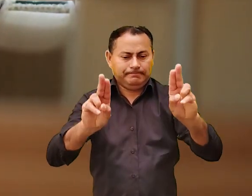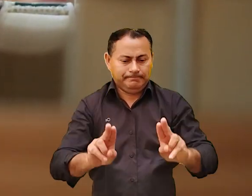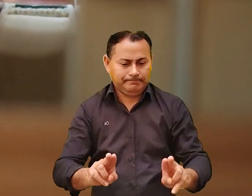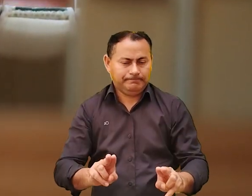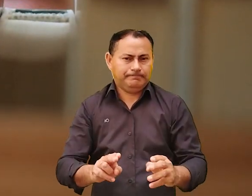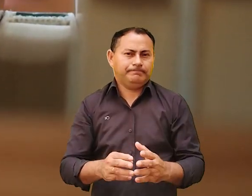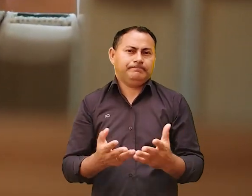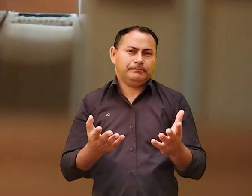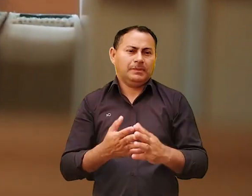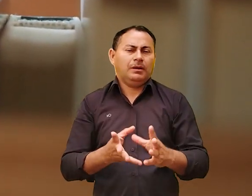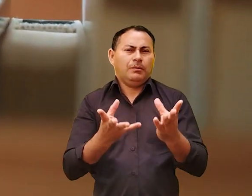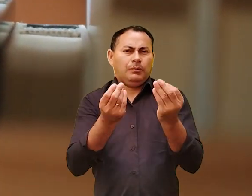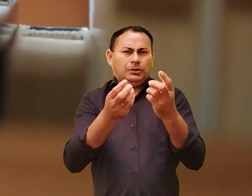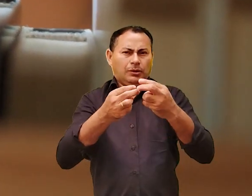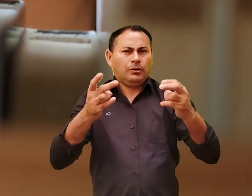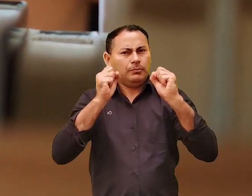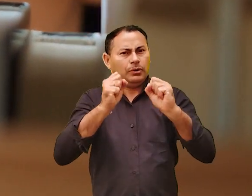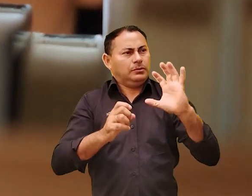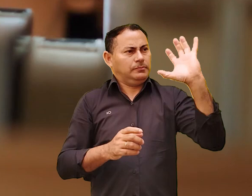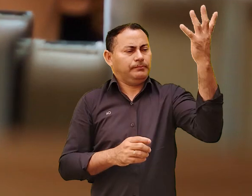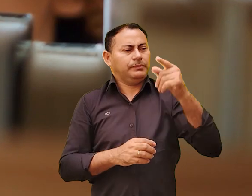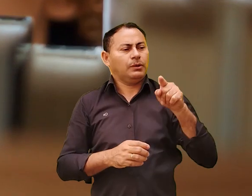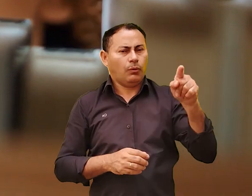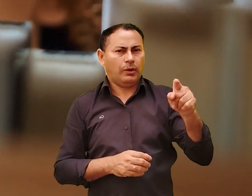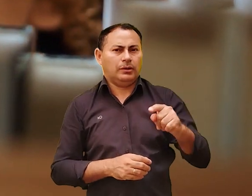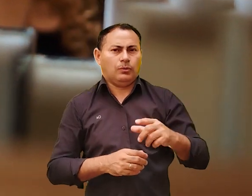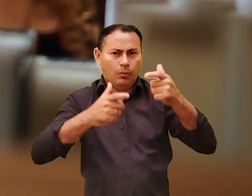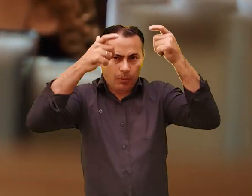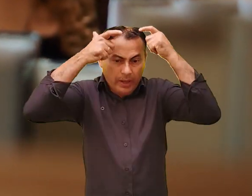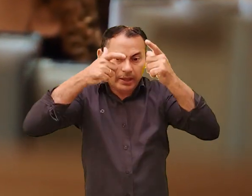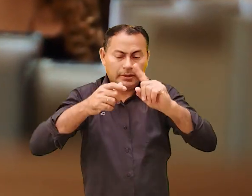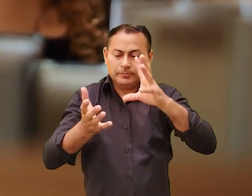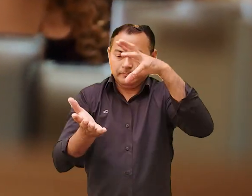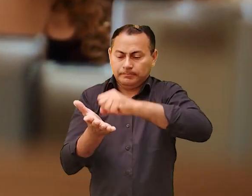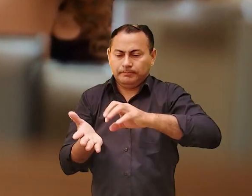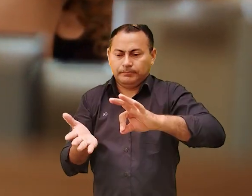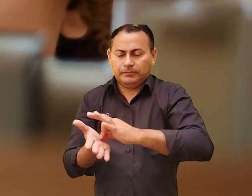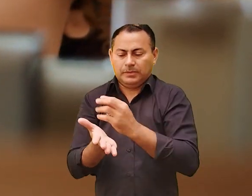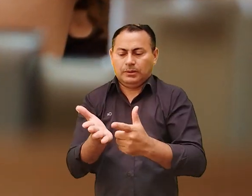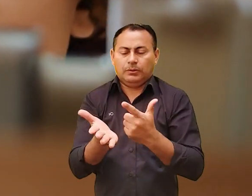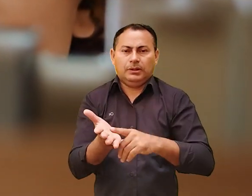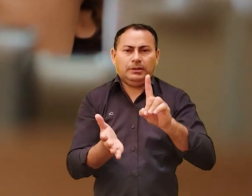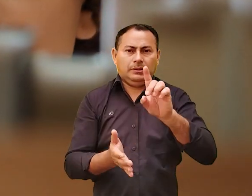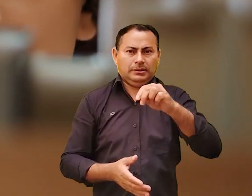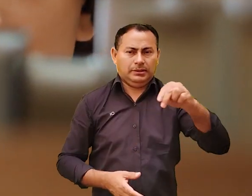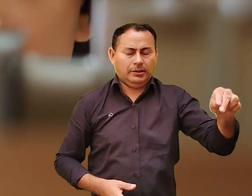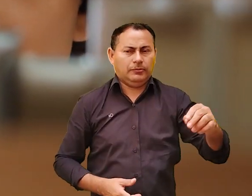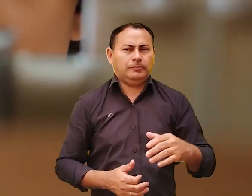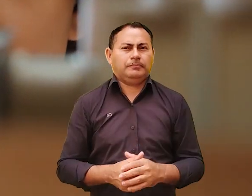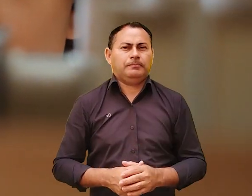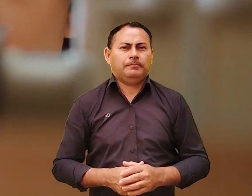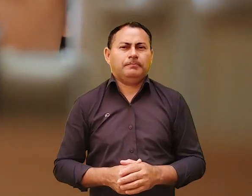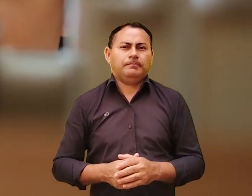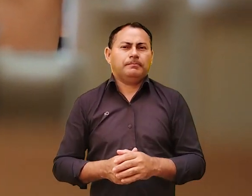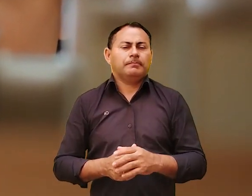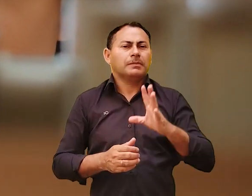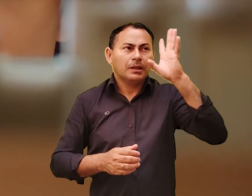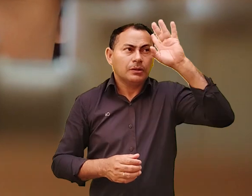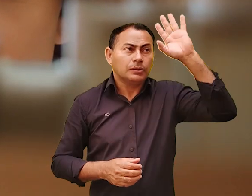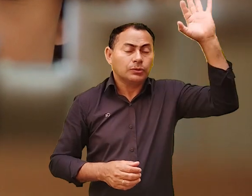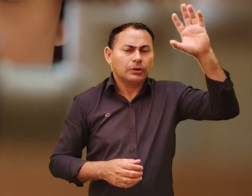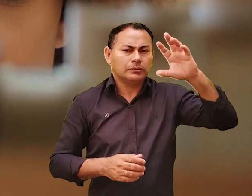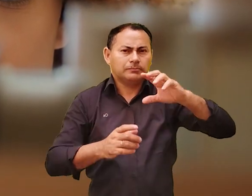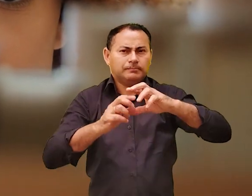Nabucodonosor. Muita coisa pode ter acontecido com ele que não está registrada no livro de Daniel. Em um sonho